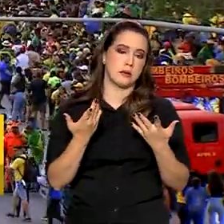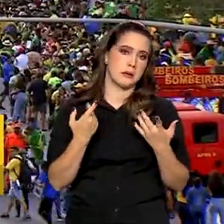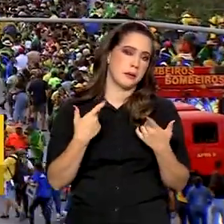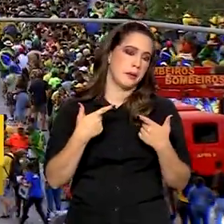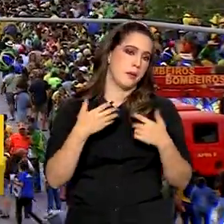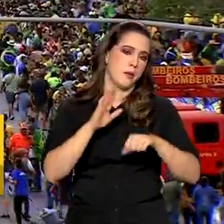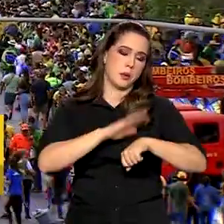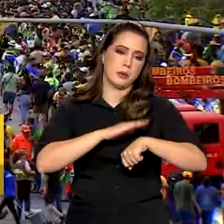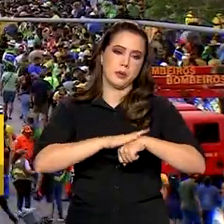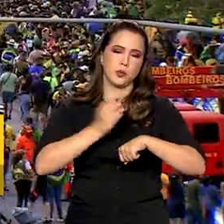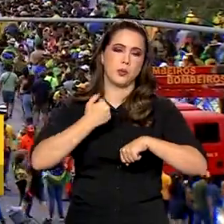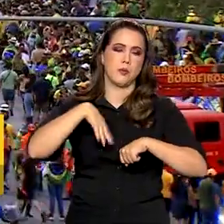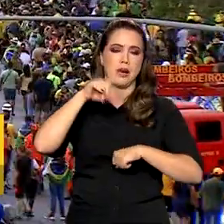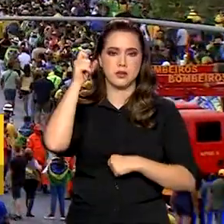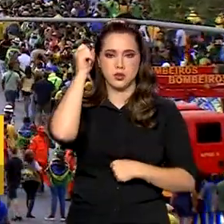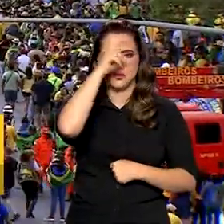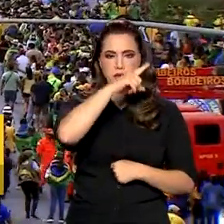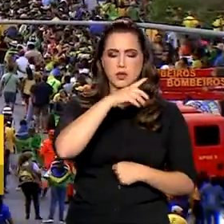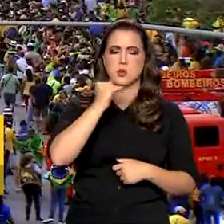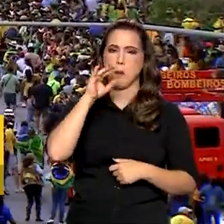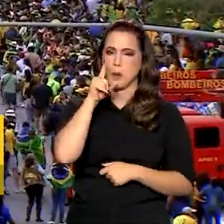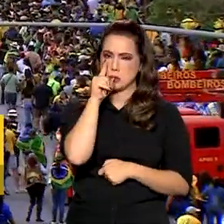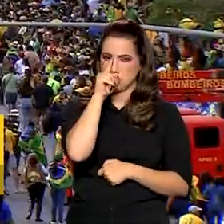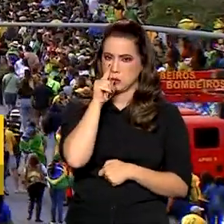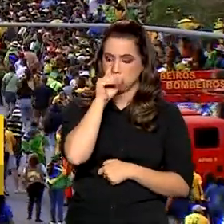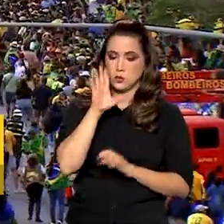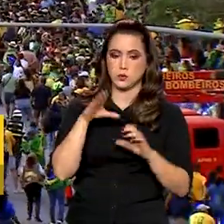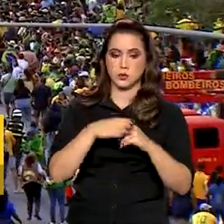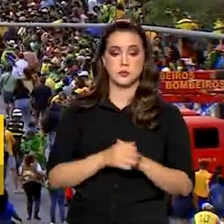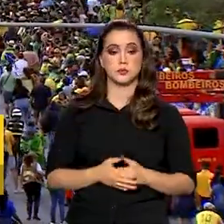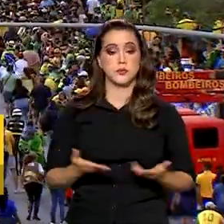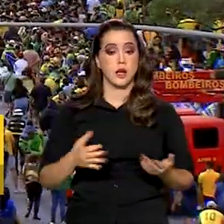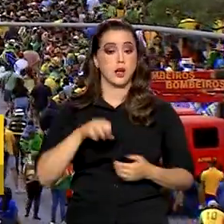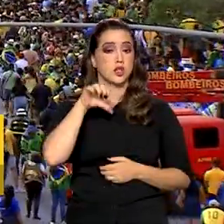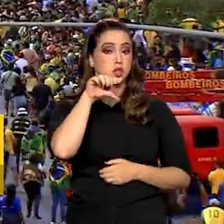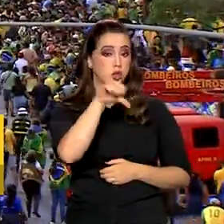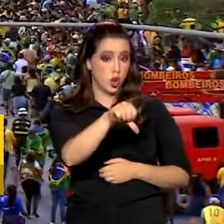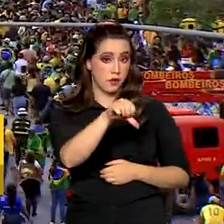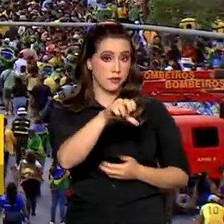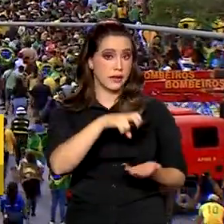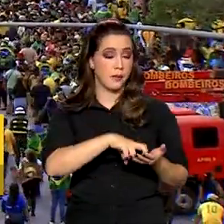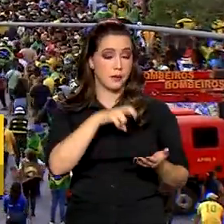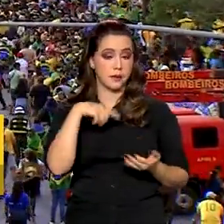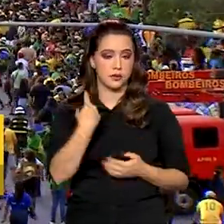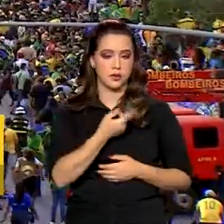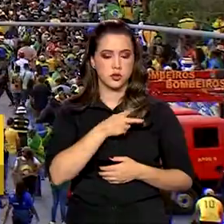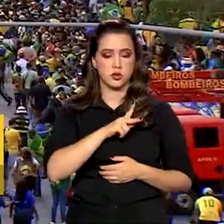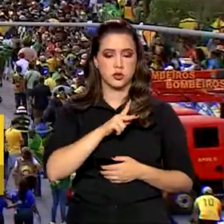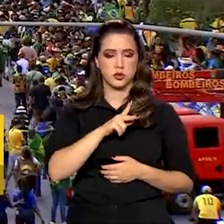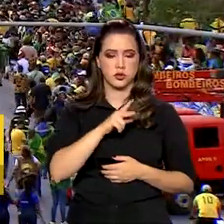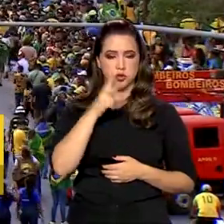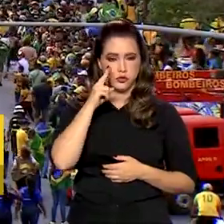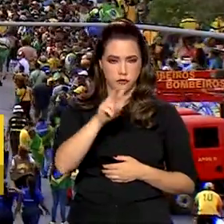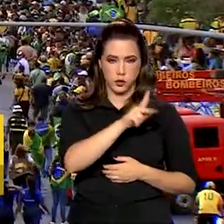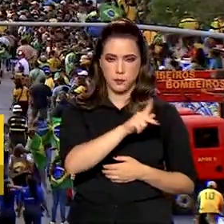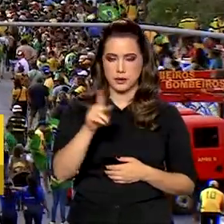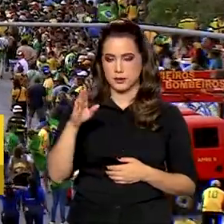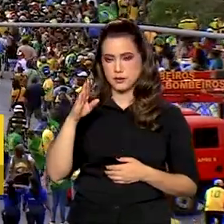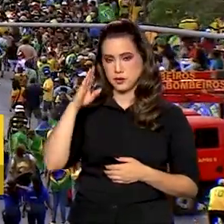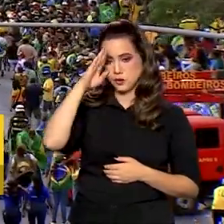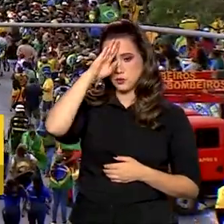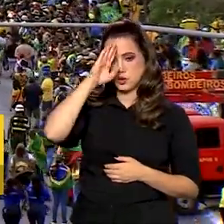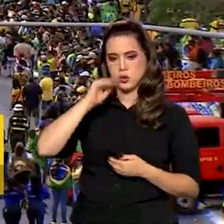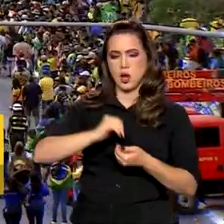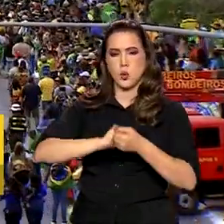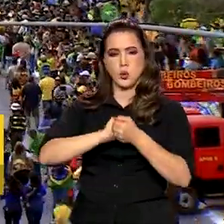né? Para as missões mais difíceis, né? Bom, 9 horas da manhã, a gente viu ali o presidente Jair Bolsonaro seguindo ali, cumprimentando o